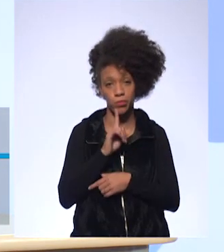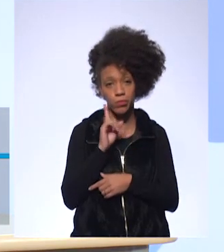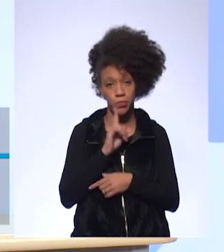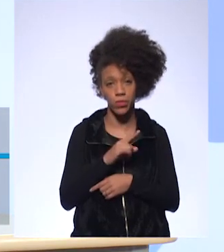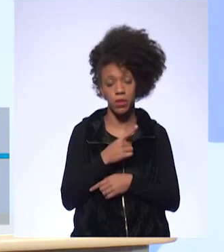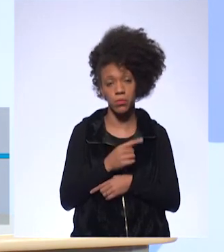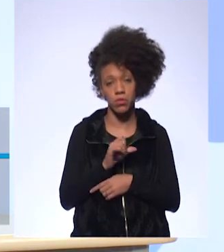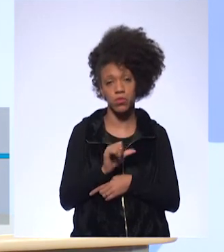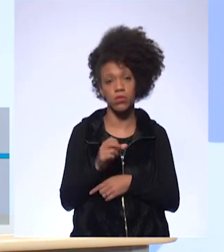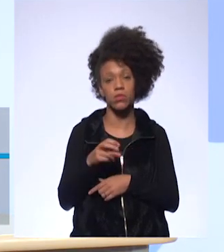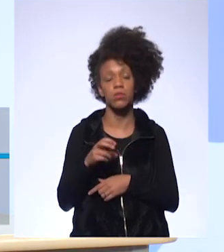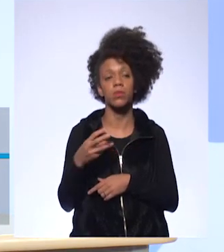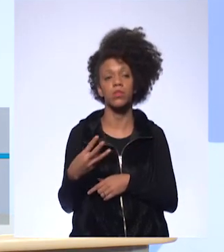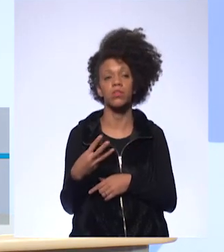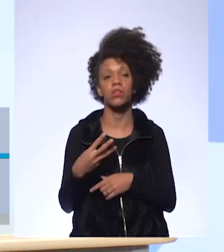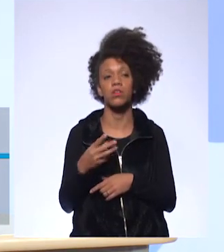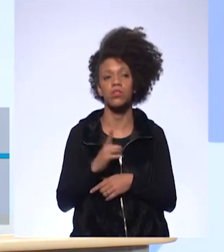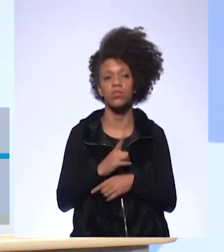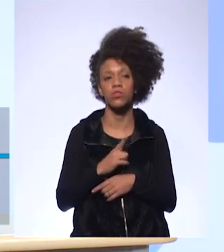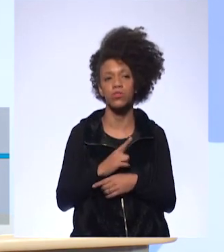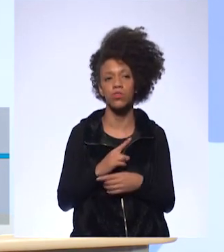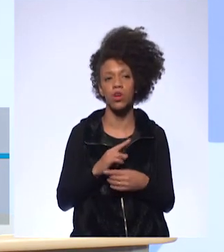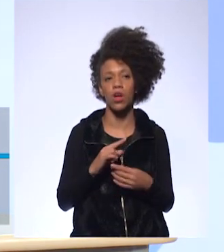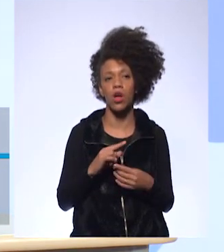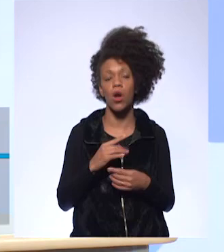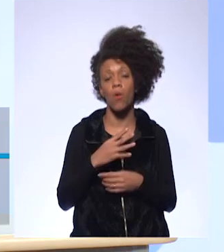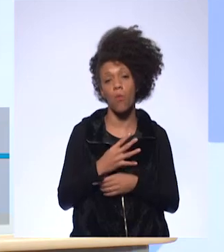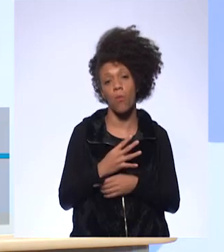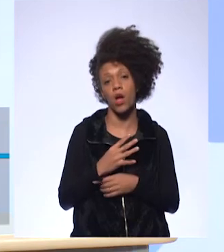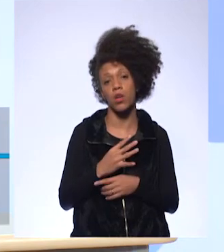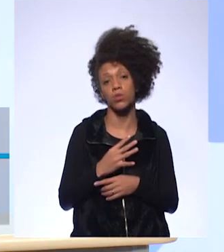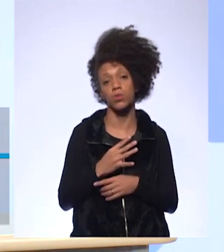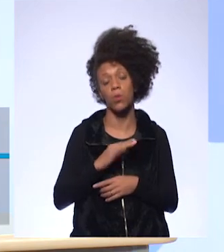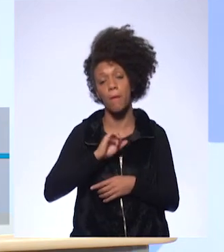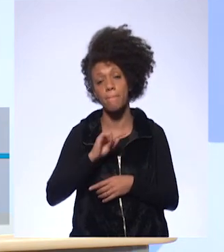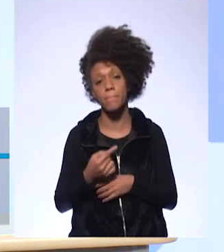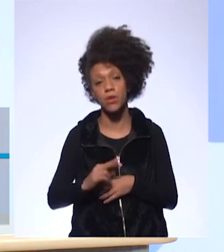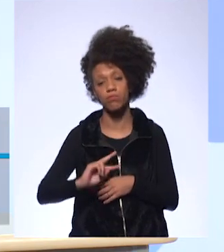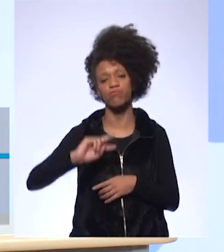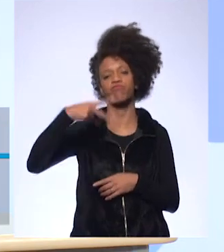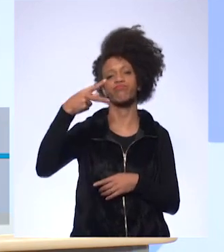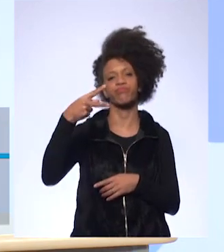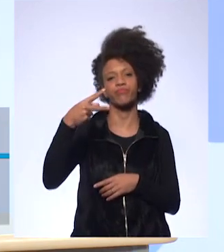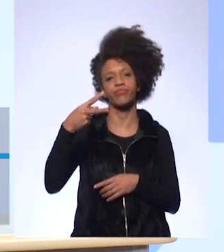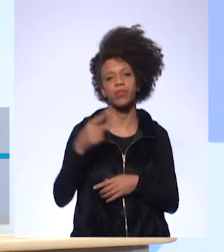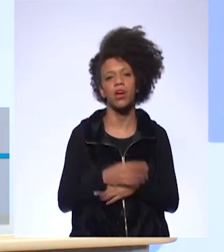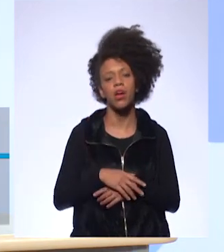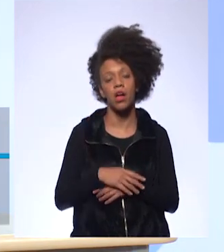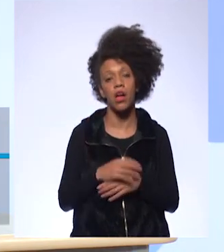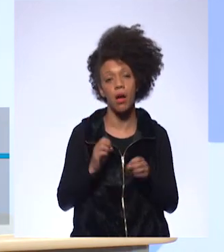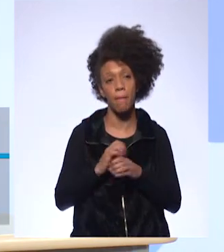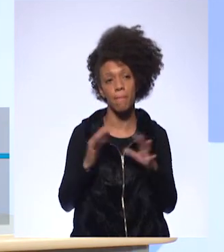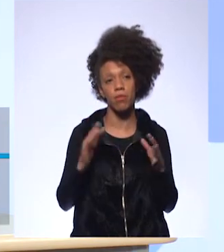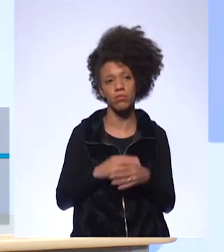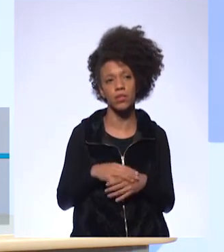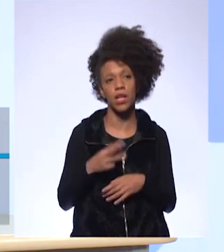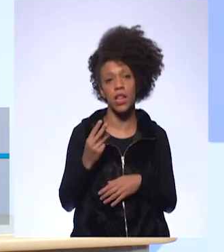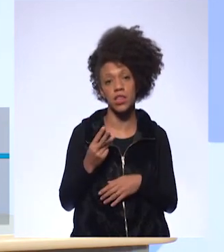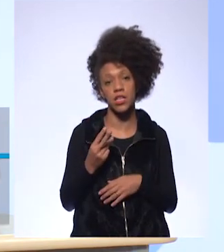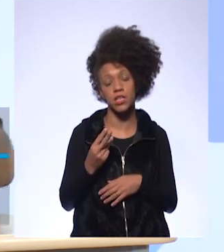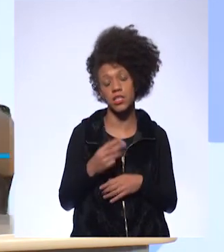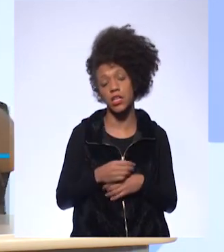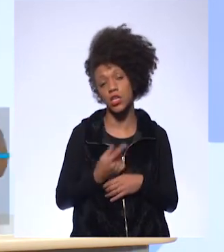em 1953, tinha 4.000 vezes a potência da bomba de Hiroshima. Então, realmente, ia ser a terceira e